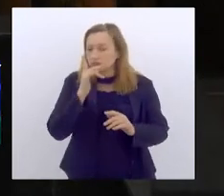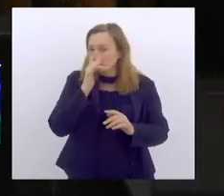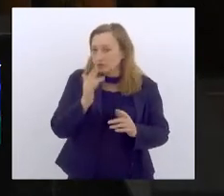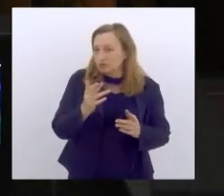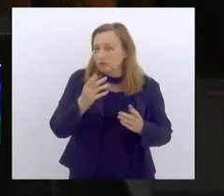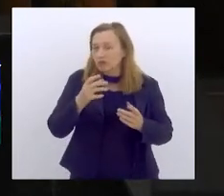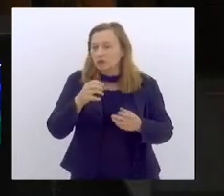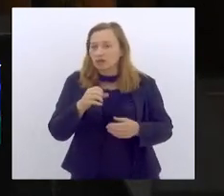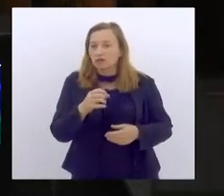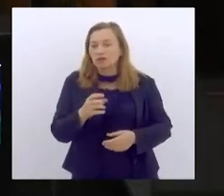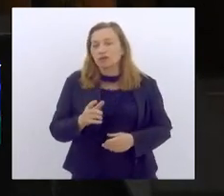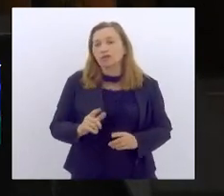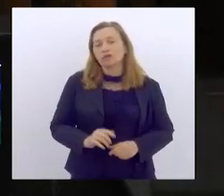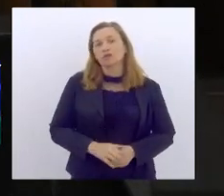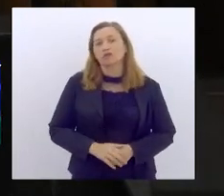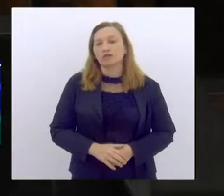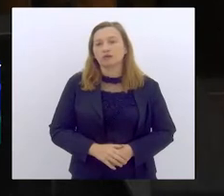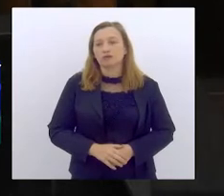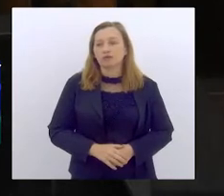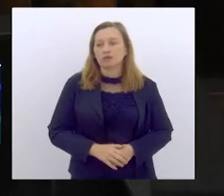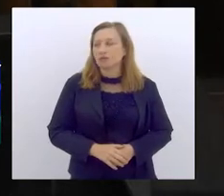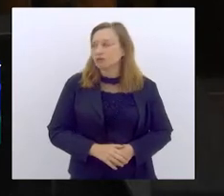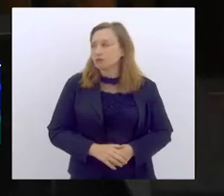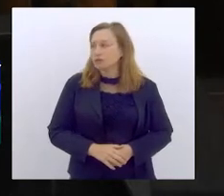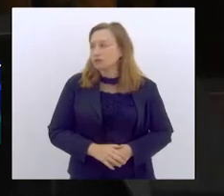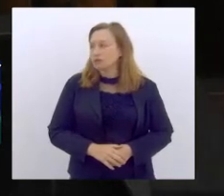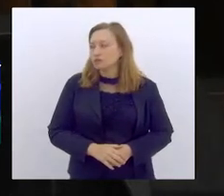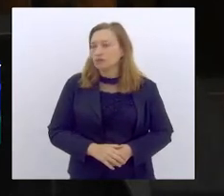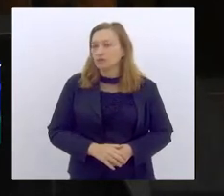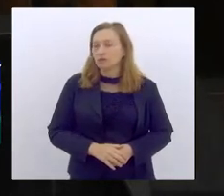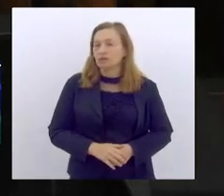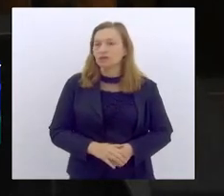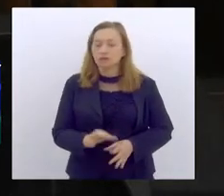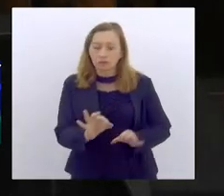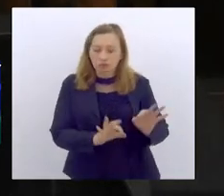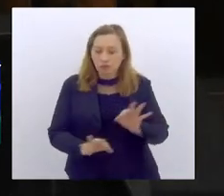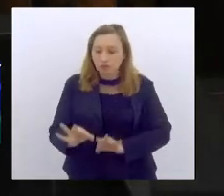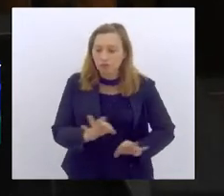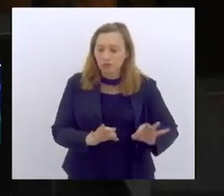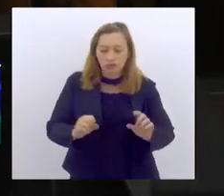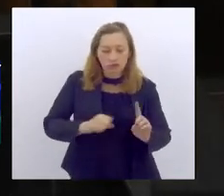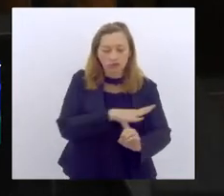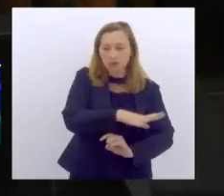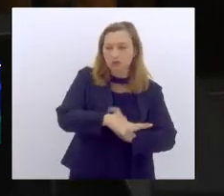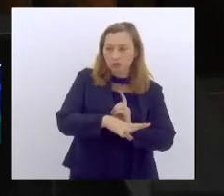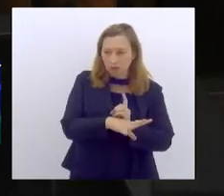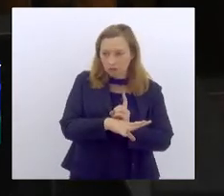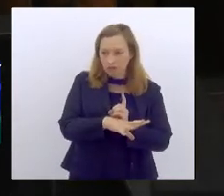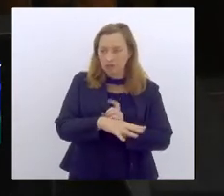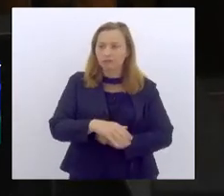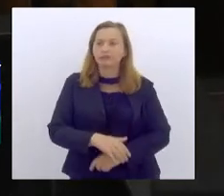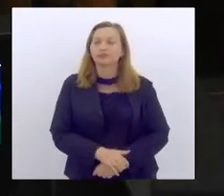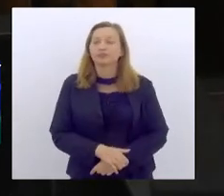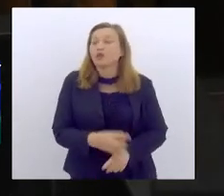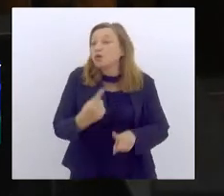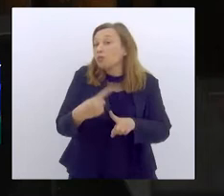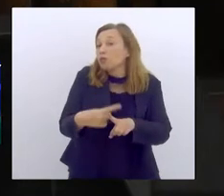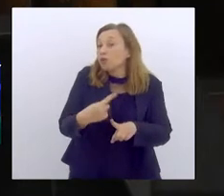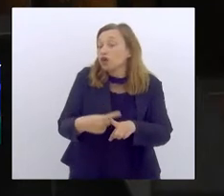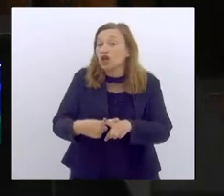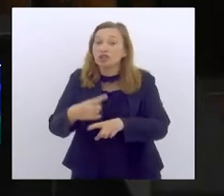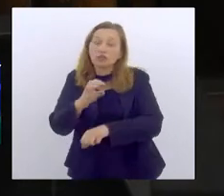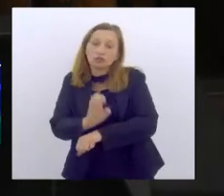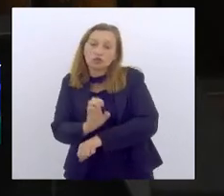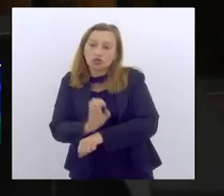se derem quais e única e exclusivamente através das organizações sociais É porque no